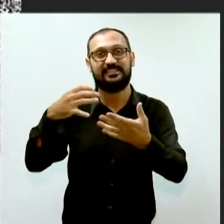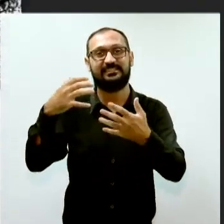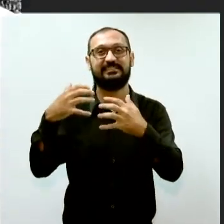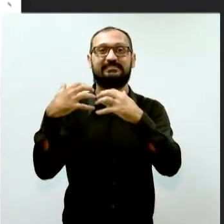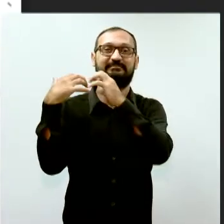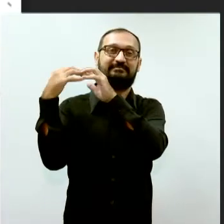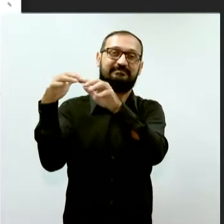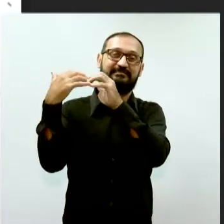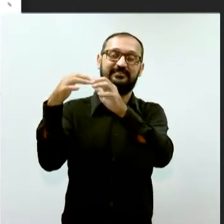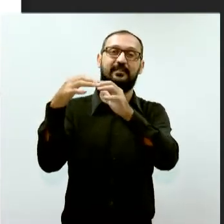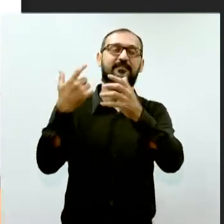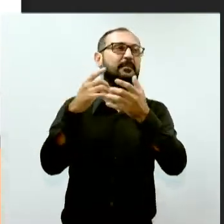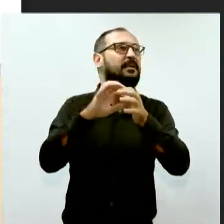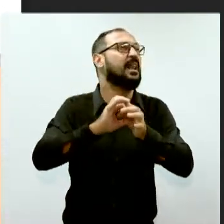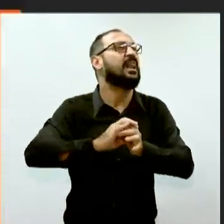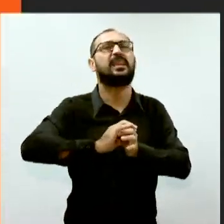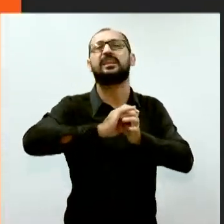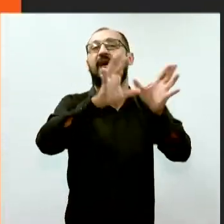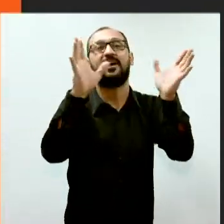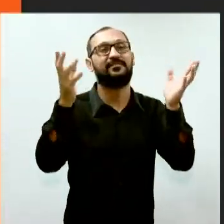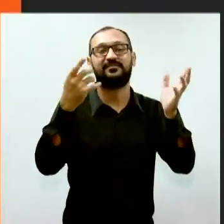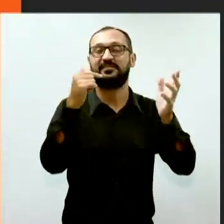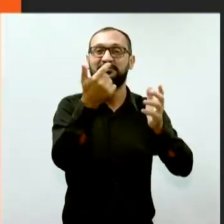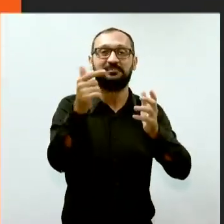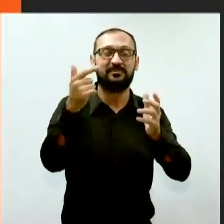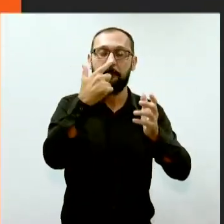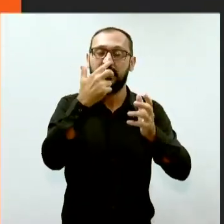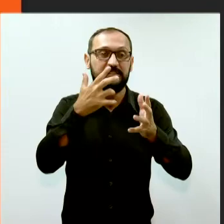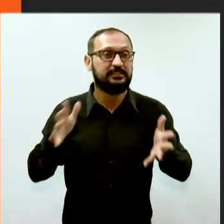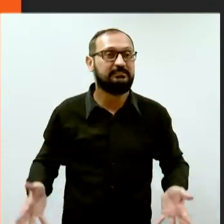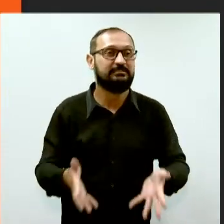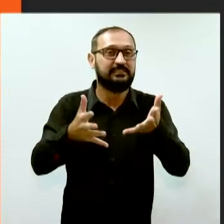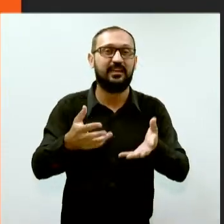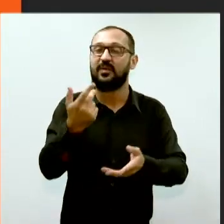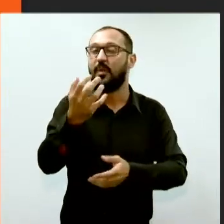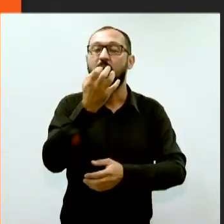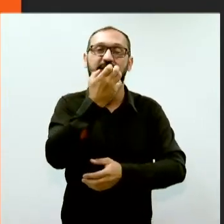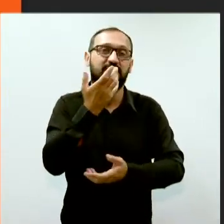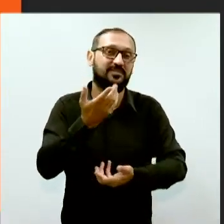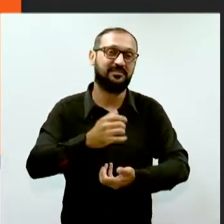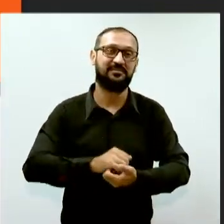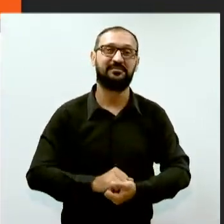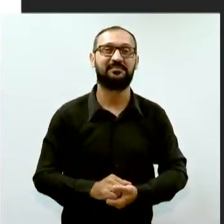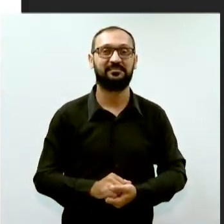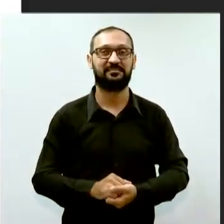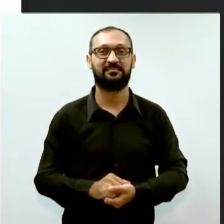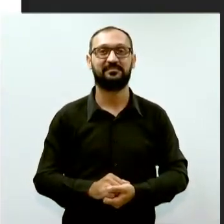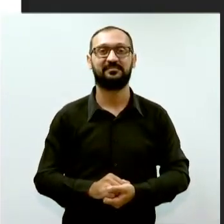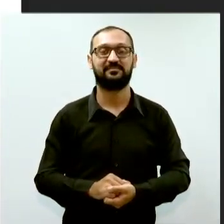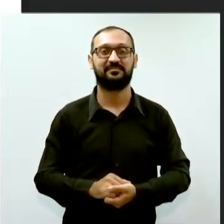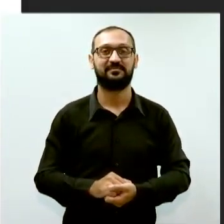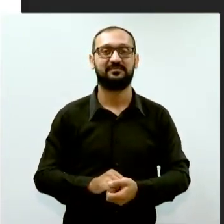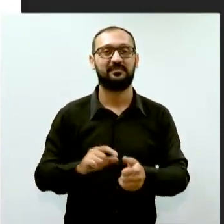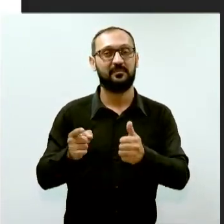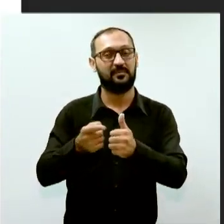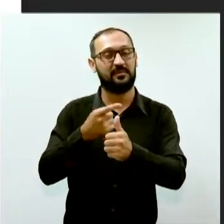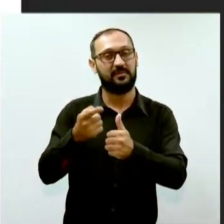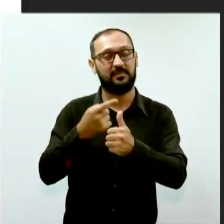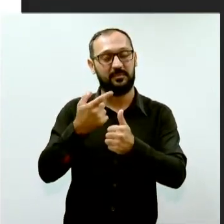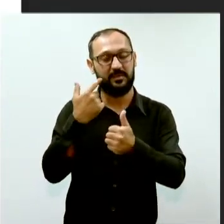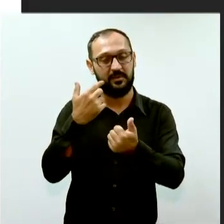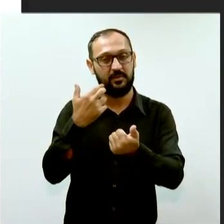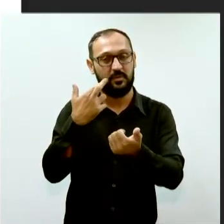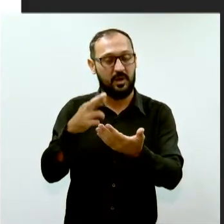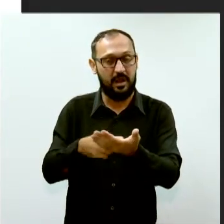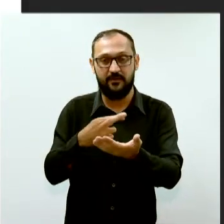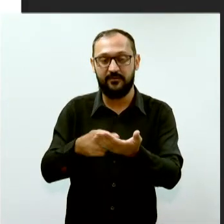coloca ele como uma coisa mais irracional, né? Mais movida por um impulso, como o cachorro. E o primeiro